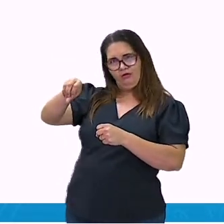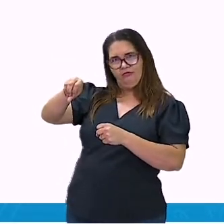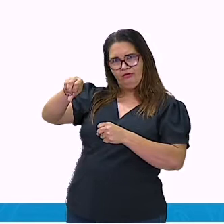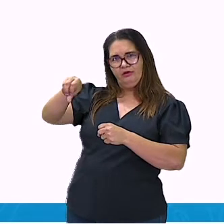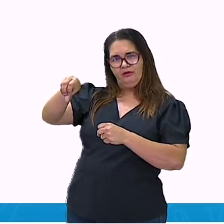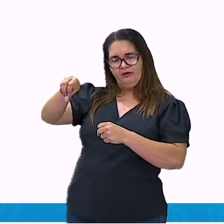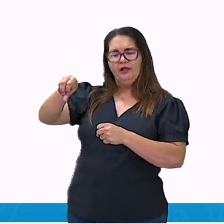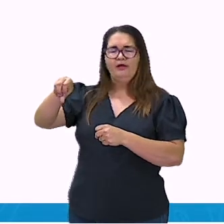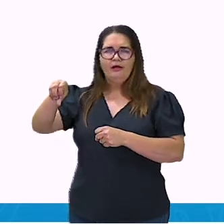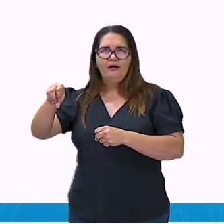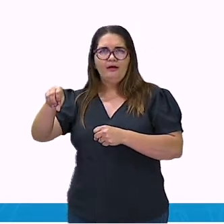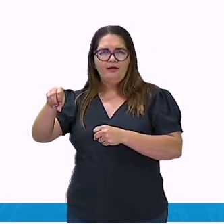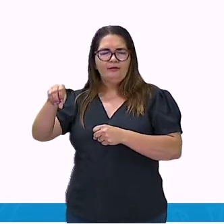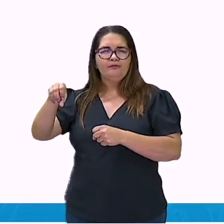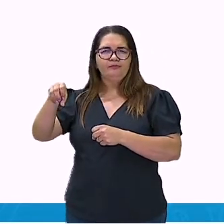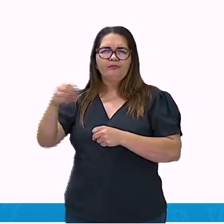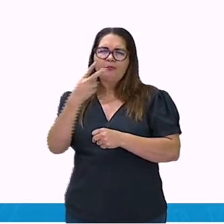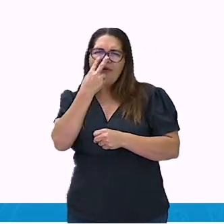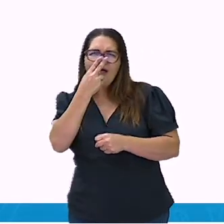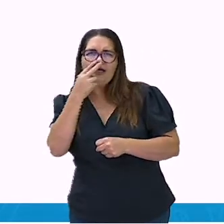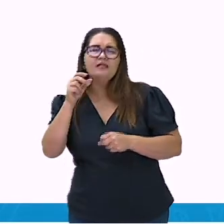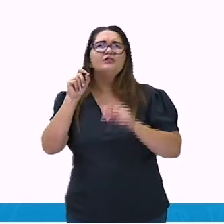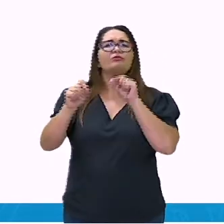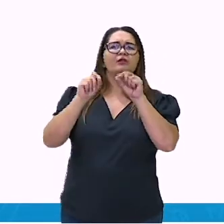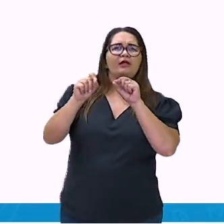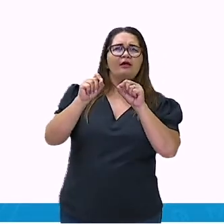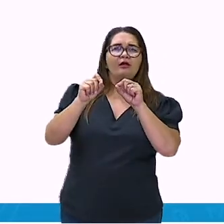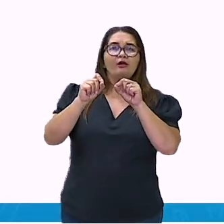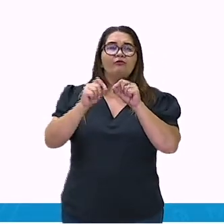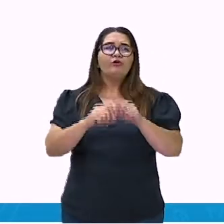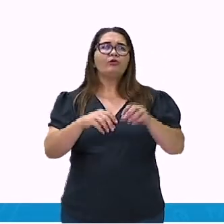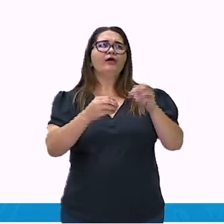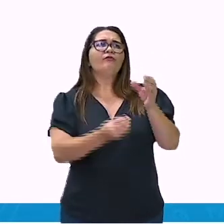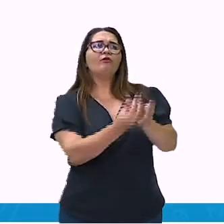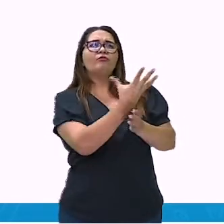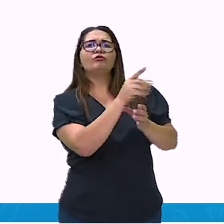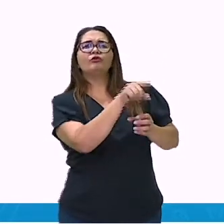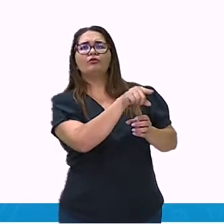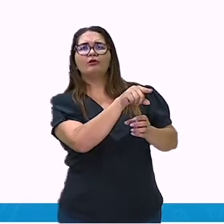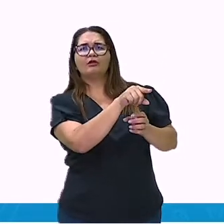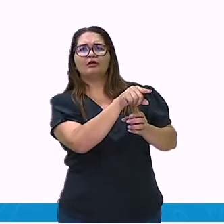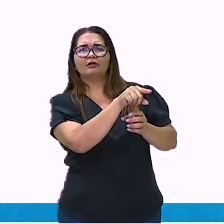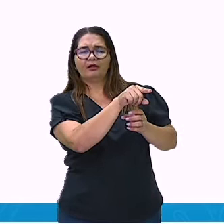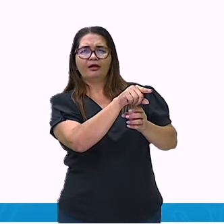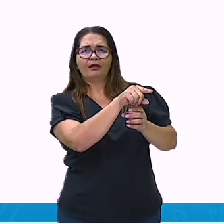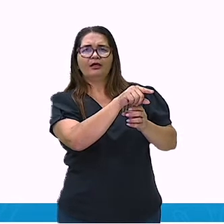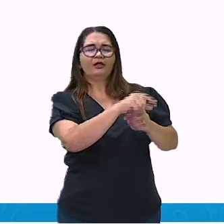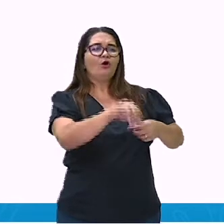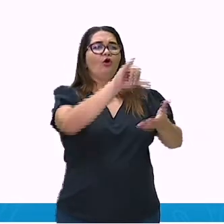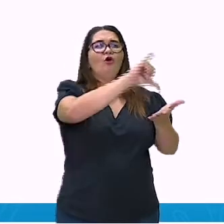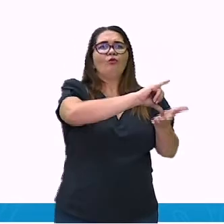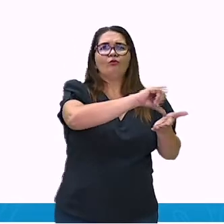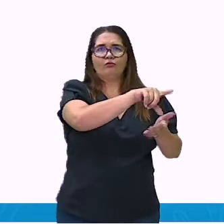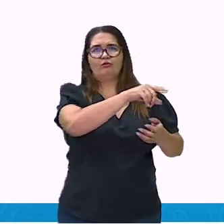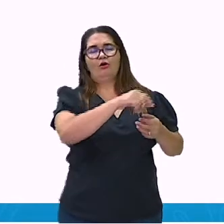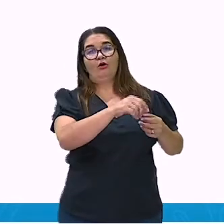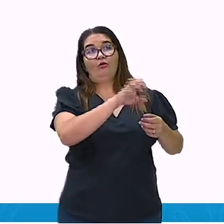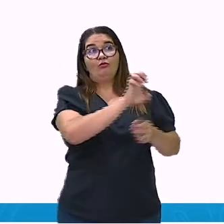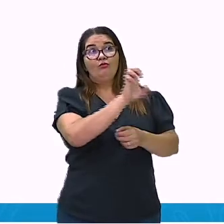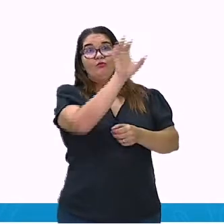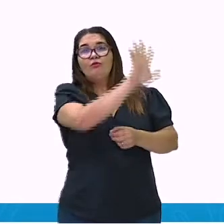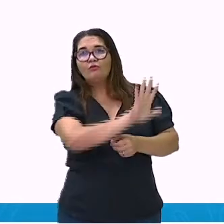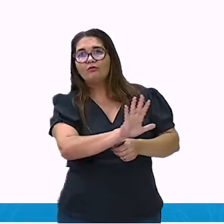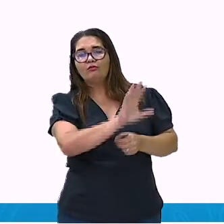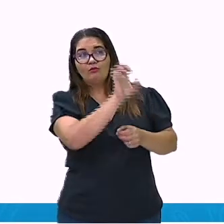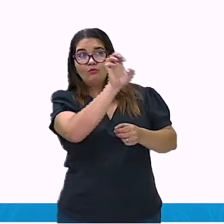1889, se eu não me engano, com a criação do estado de Tocantins. Depois a gente vai verificar, até o